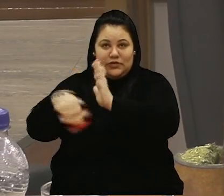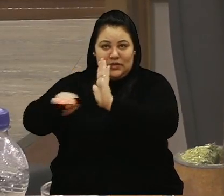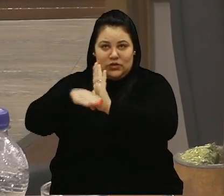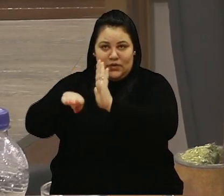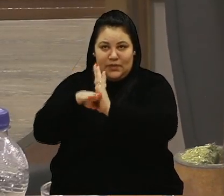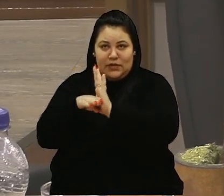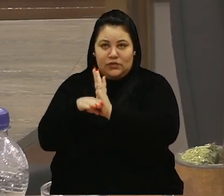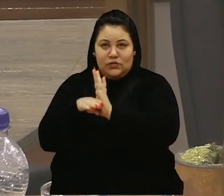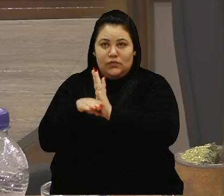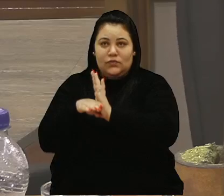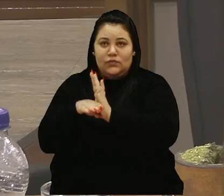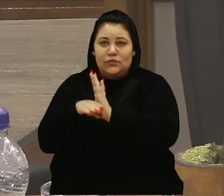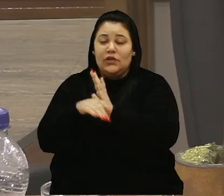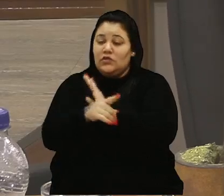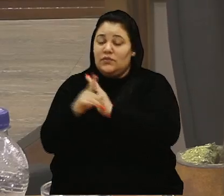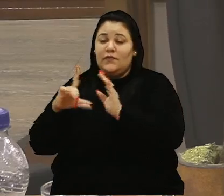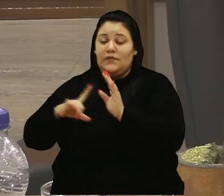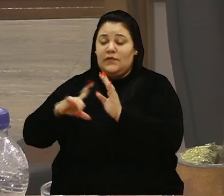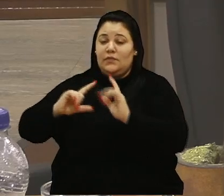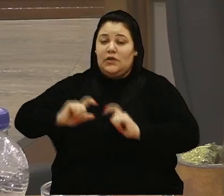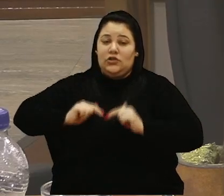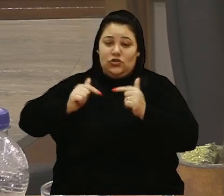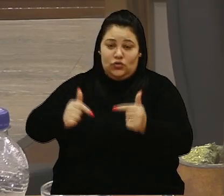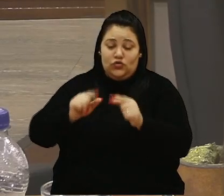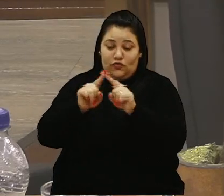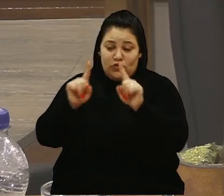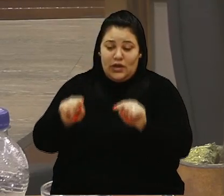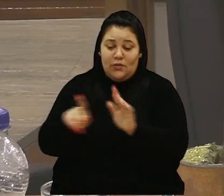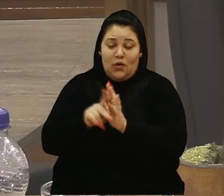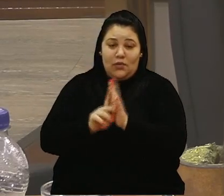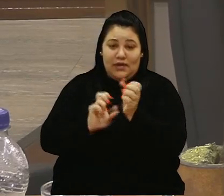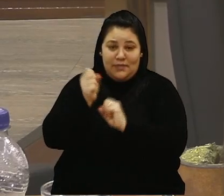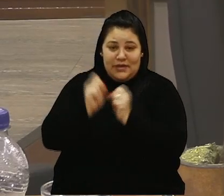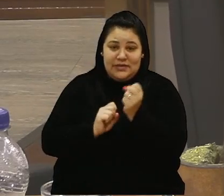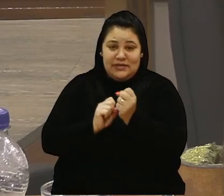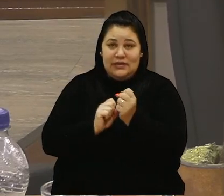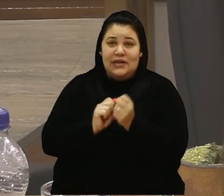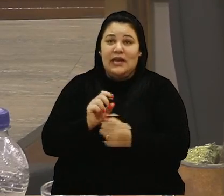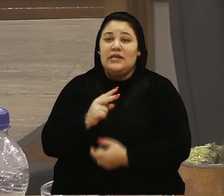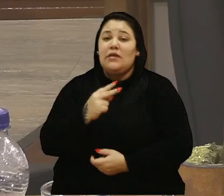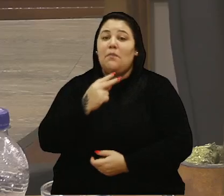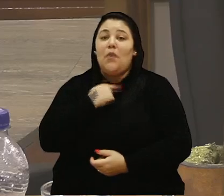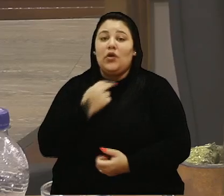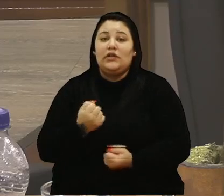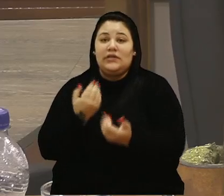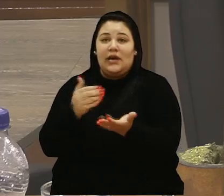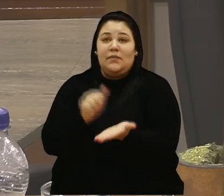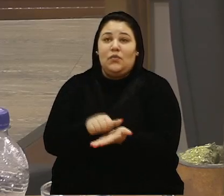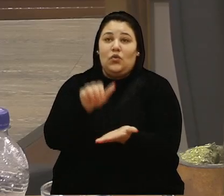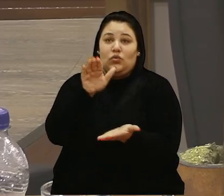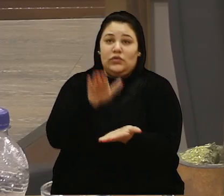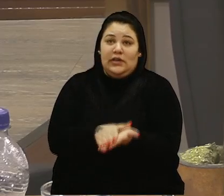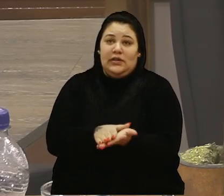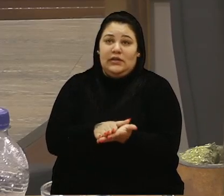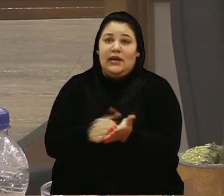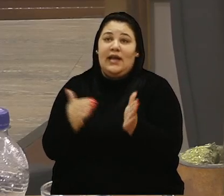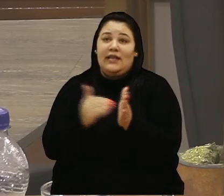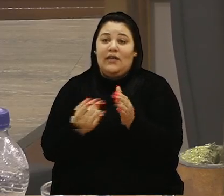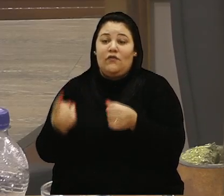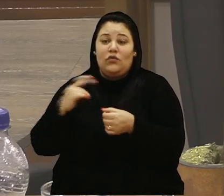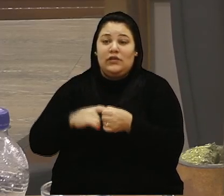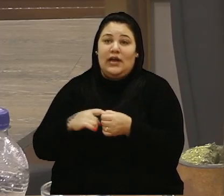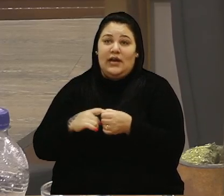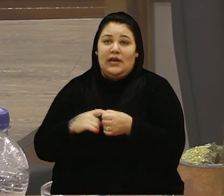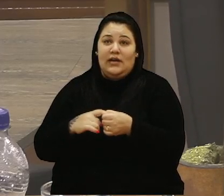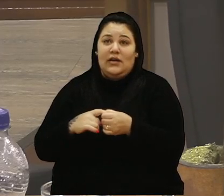mais público, inclusive para os próprios funcionários da empresa, eles não podem multar até que o equipamento volte a funcionar.